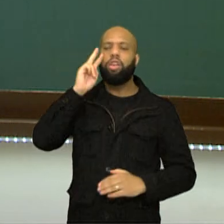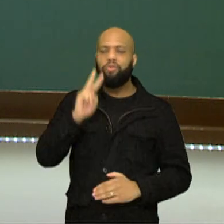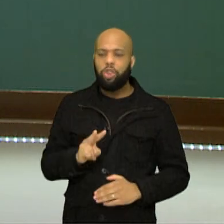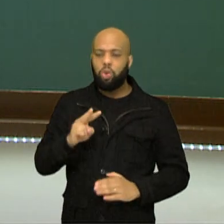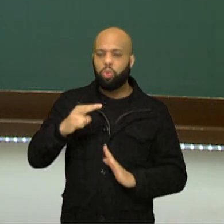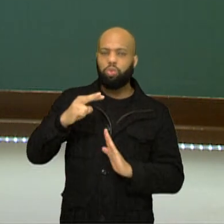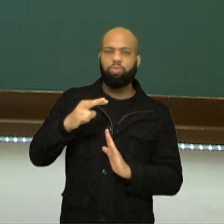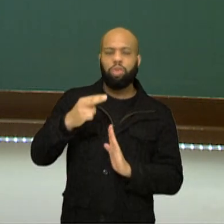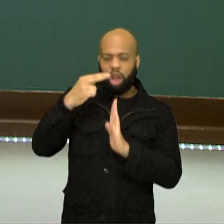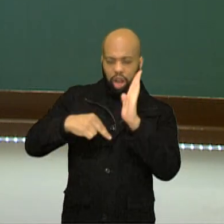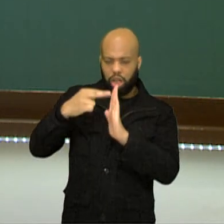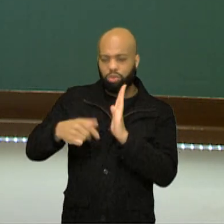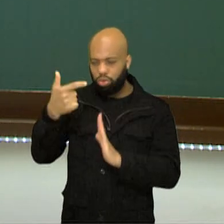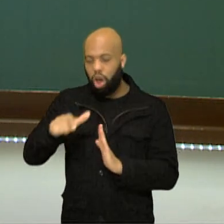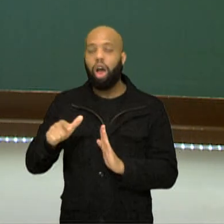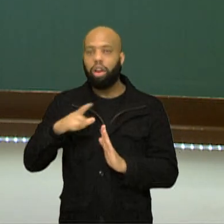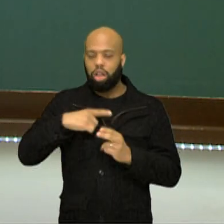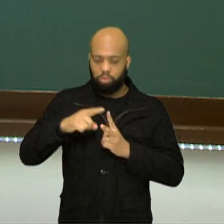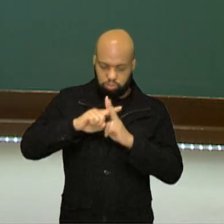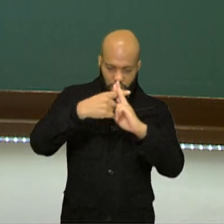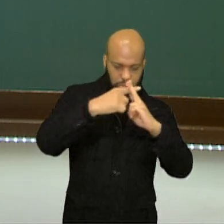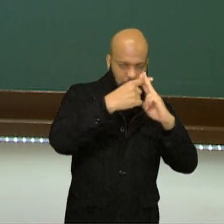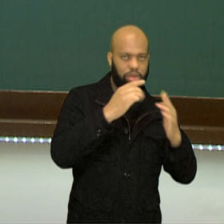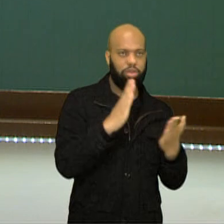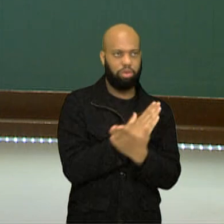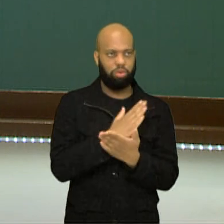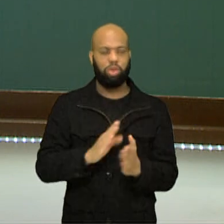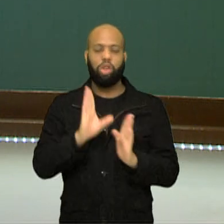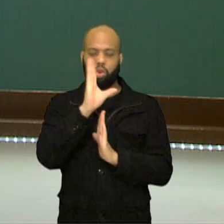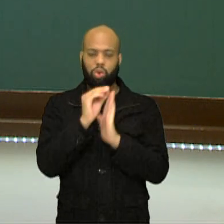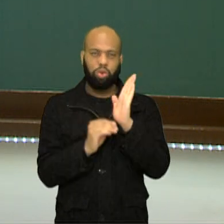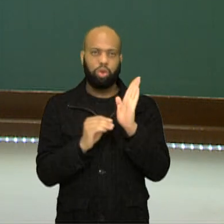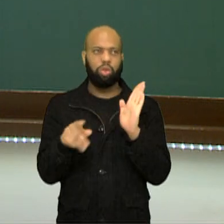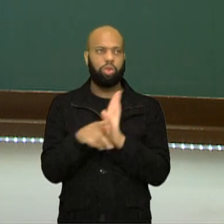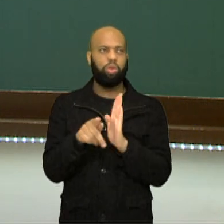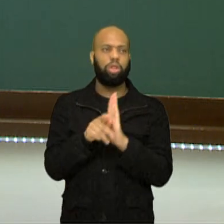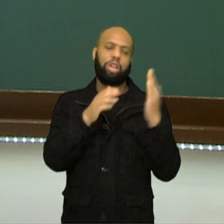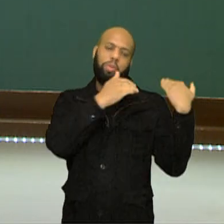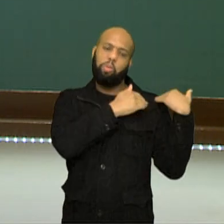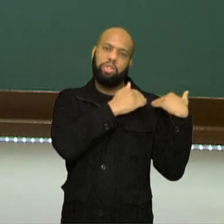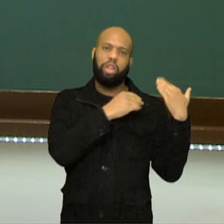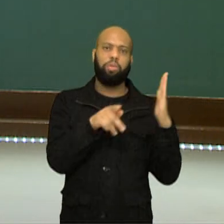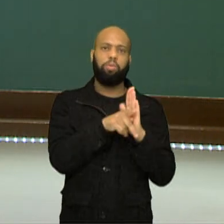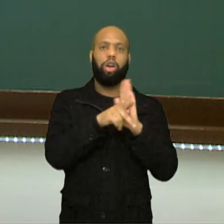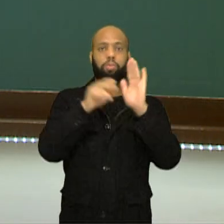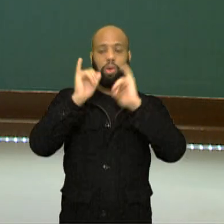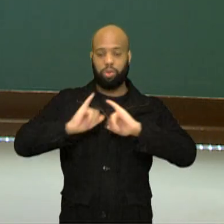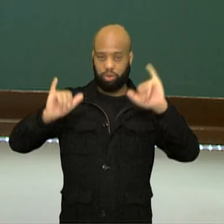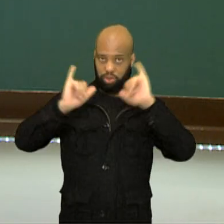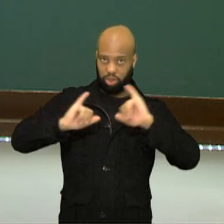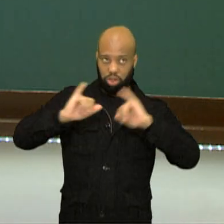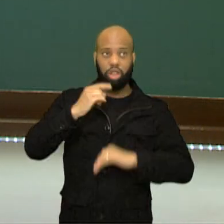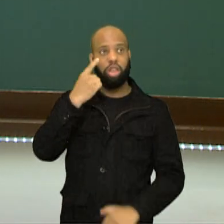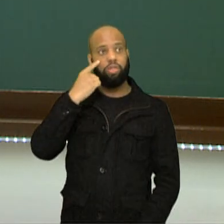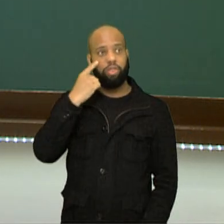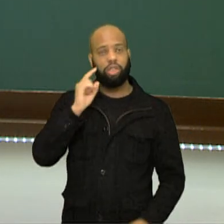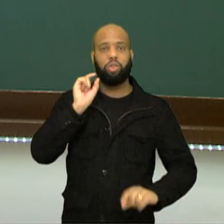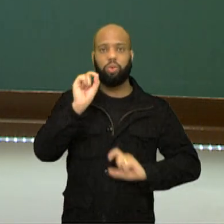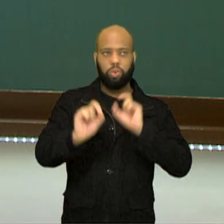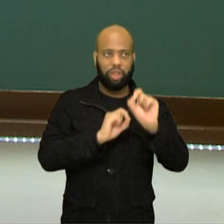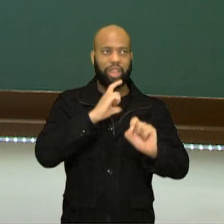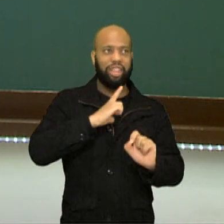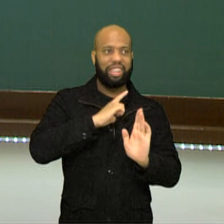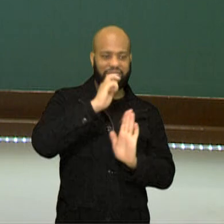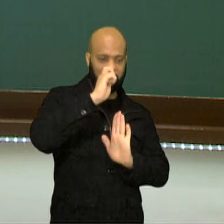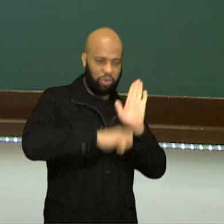retoque final no texto. Isso é muito comum. O conteúdo de responsabilidade do anunciante. Observe que aqui a